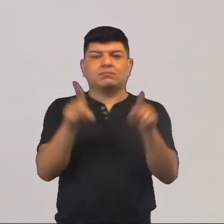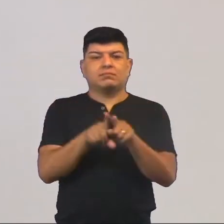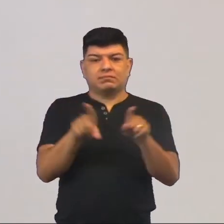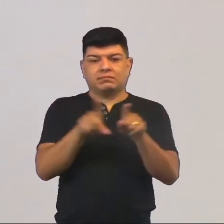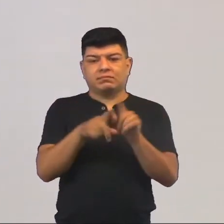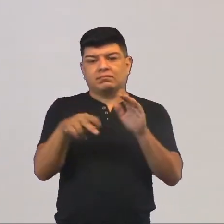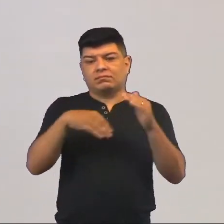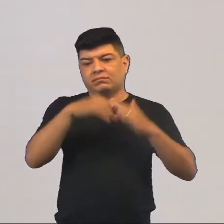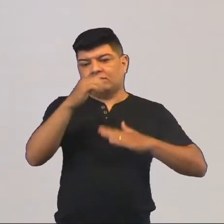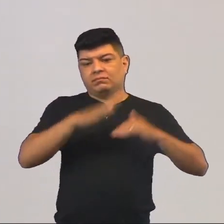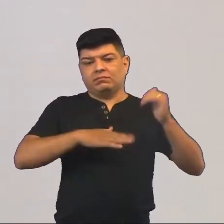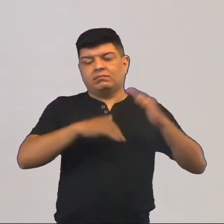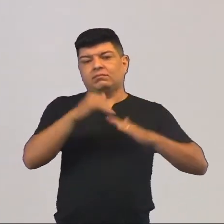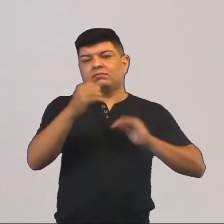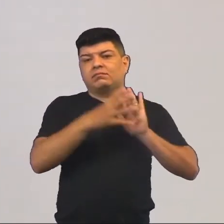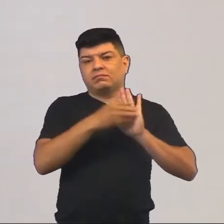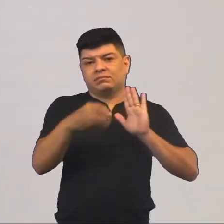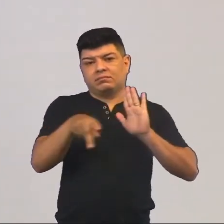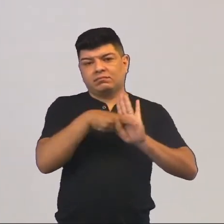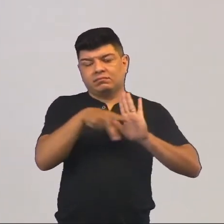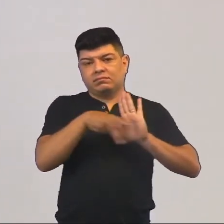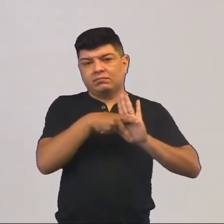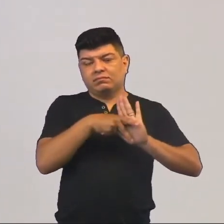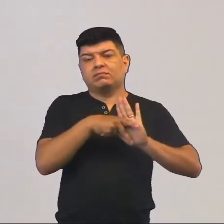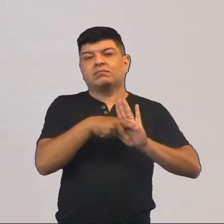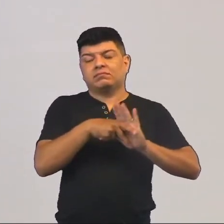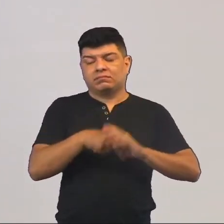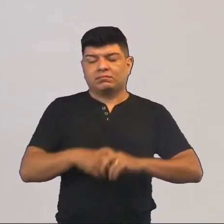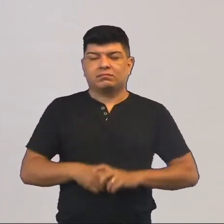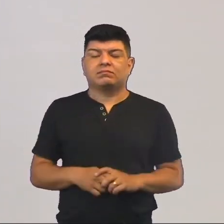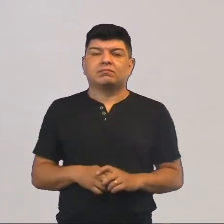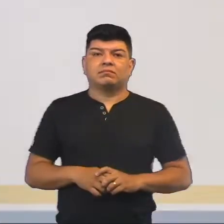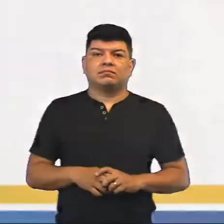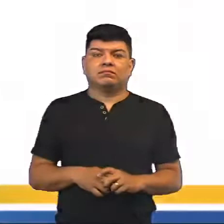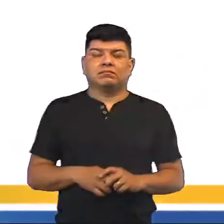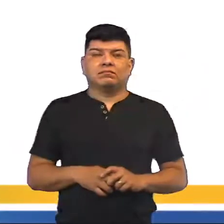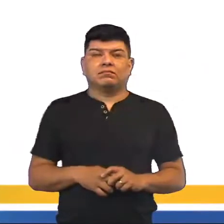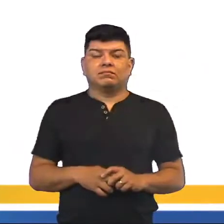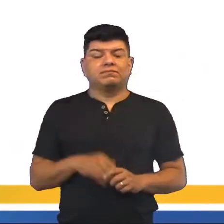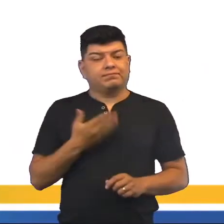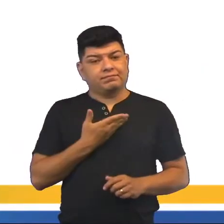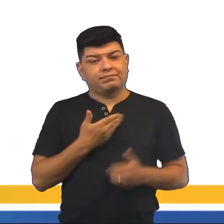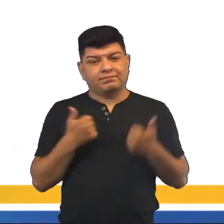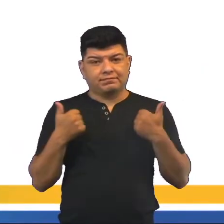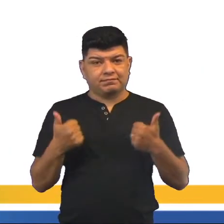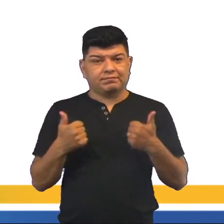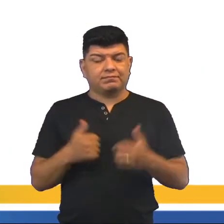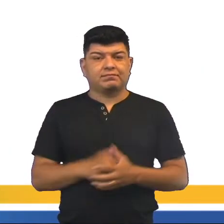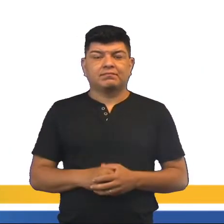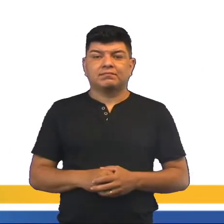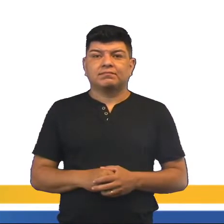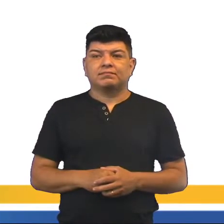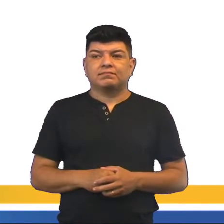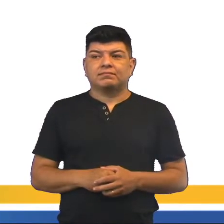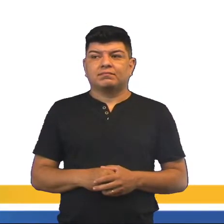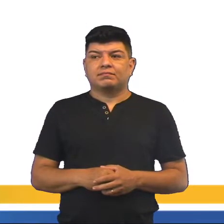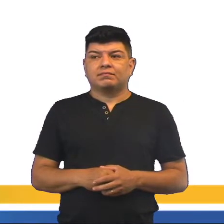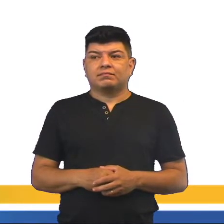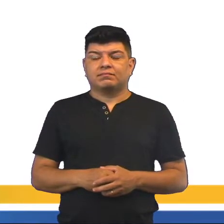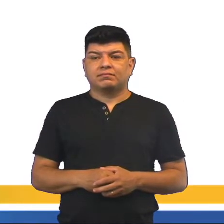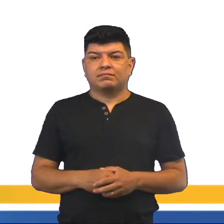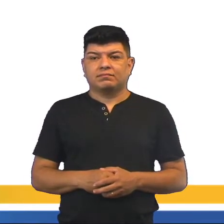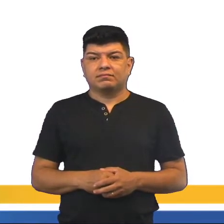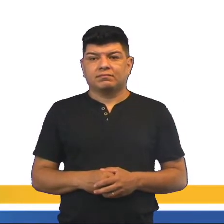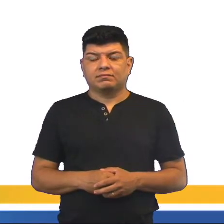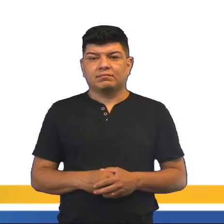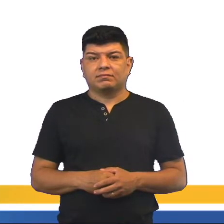o profissional de coreografia, ou o coreógrafo, certo, meus amiguinhos? Bom,